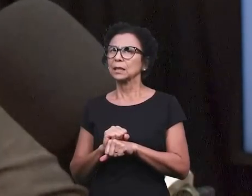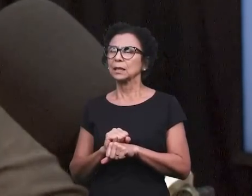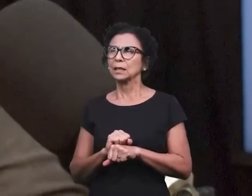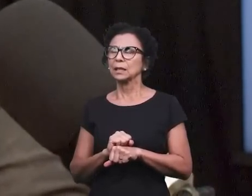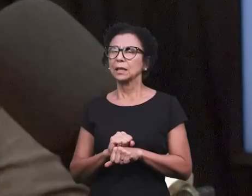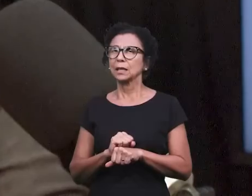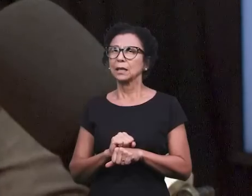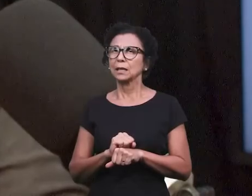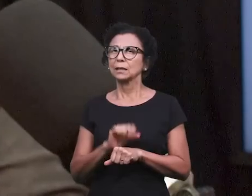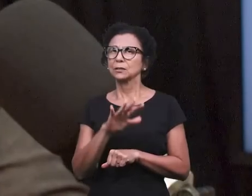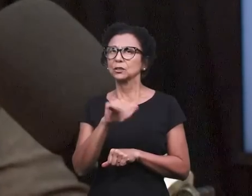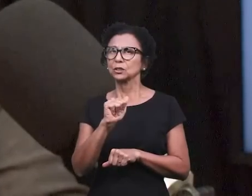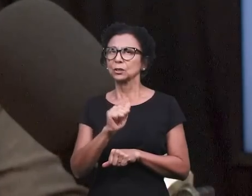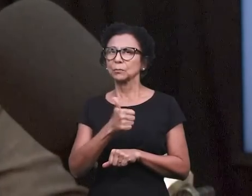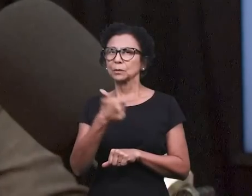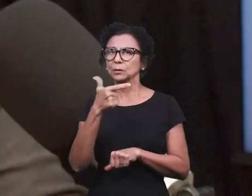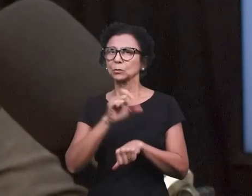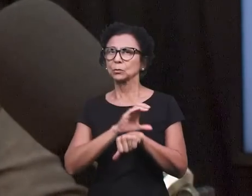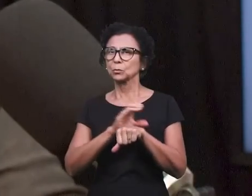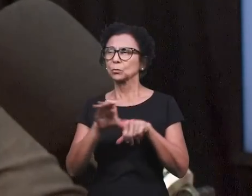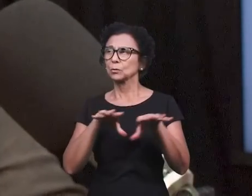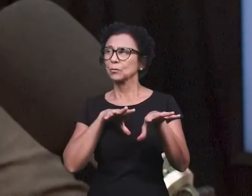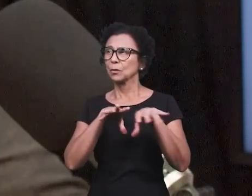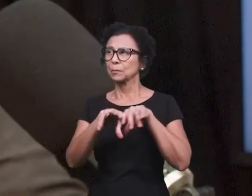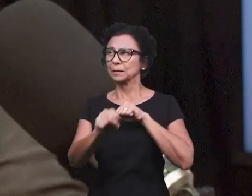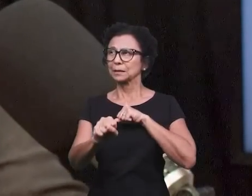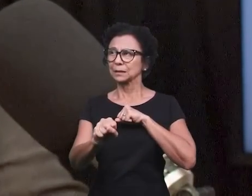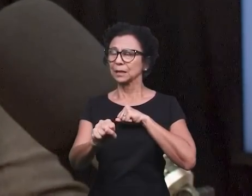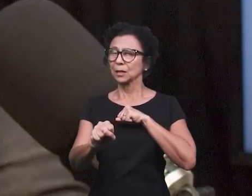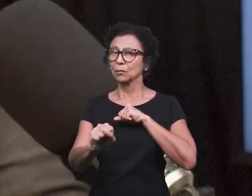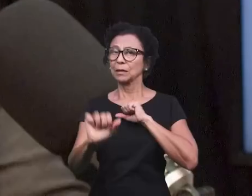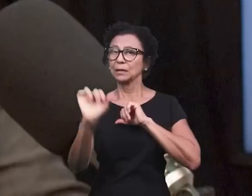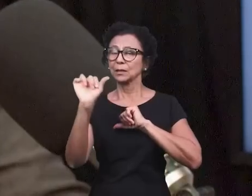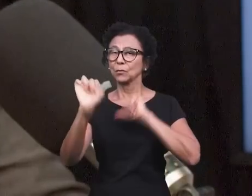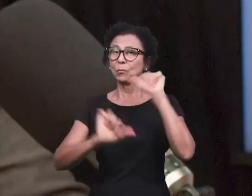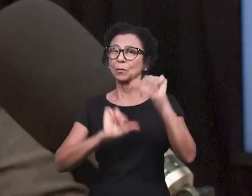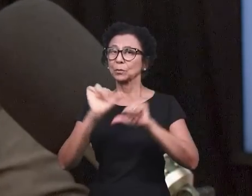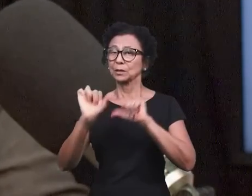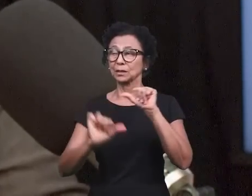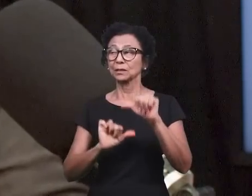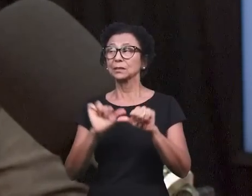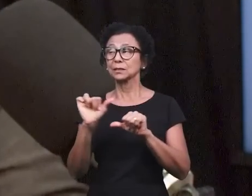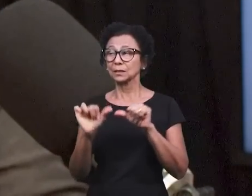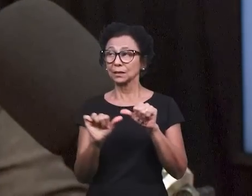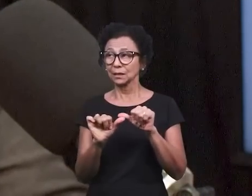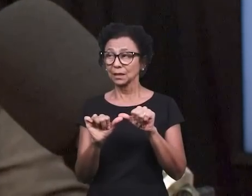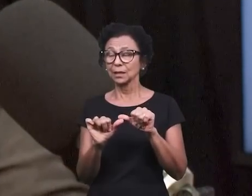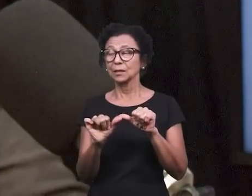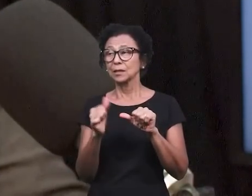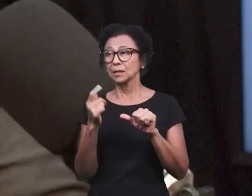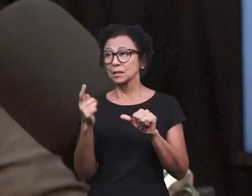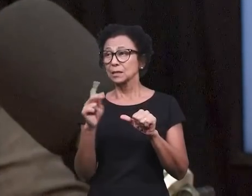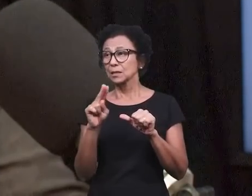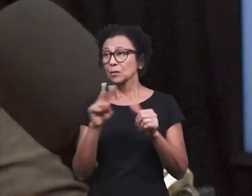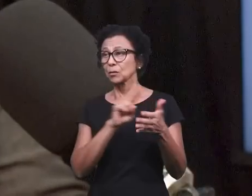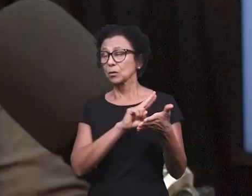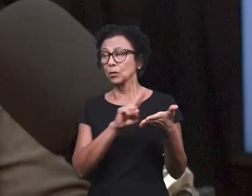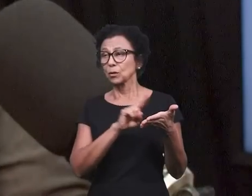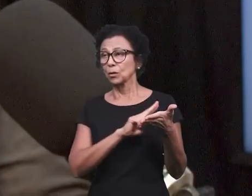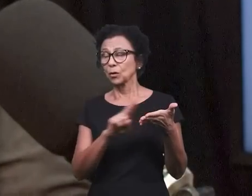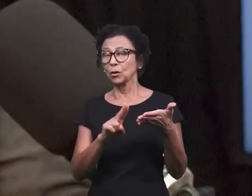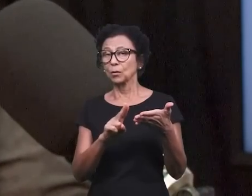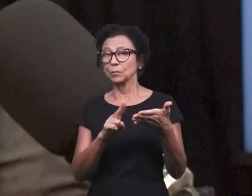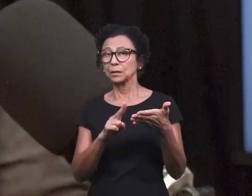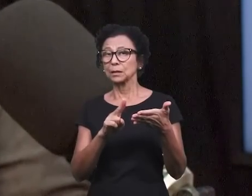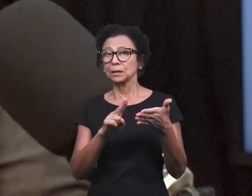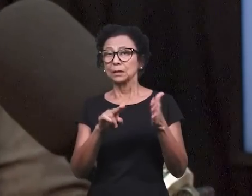formação, mas aí teve uma mudança, né, no critério de convocação, de nomeação de aprovados, né, que acabou, naquele momento,